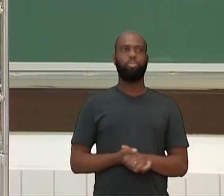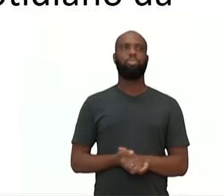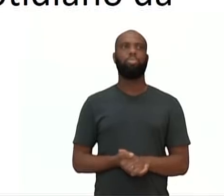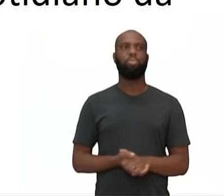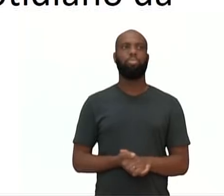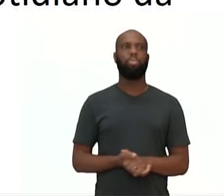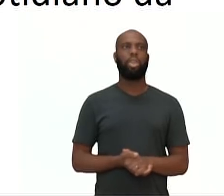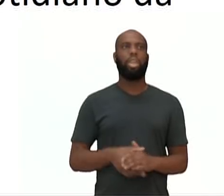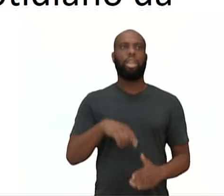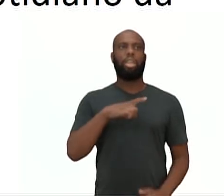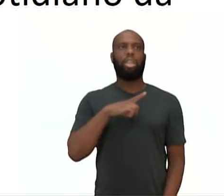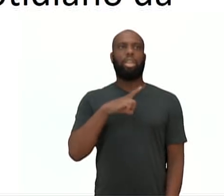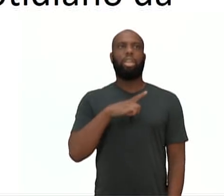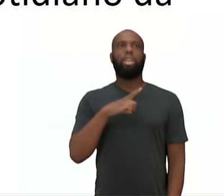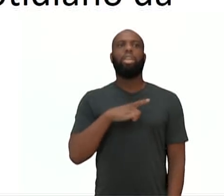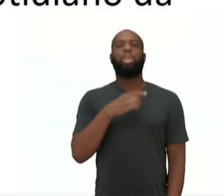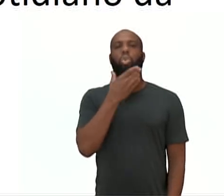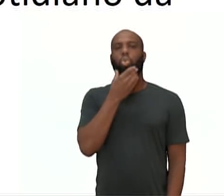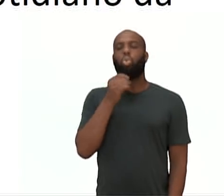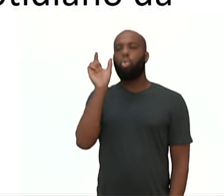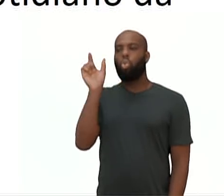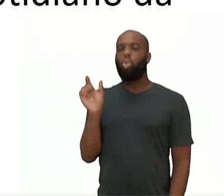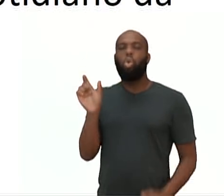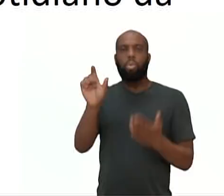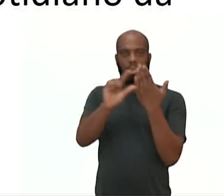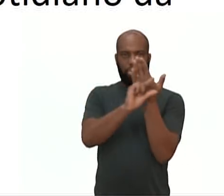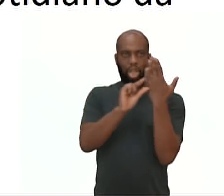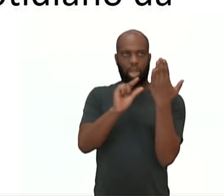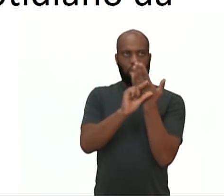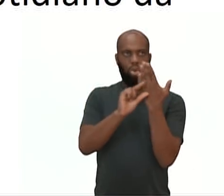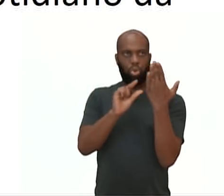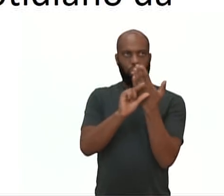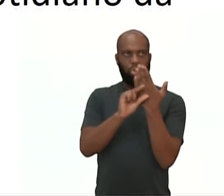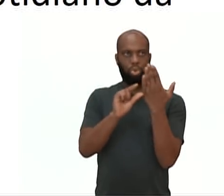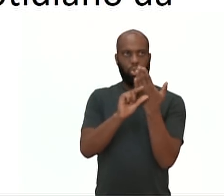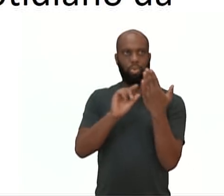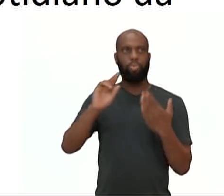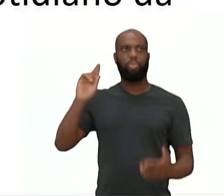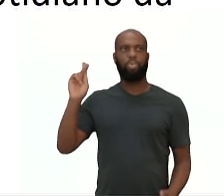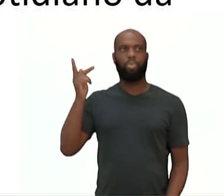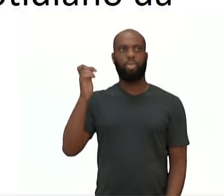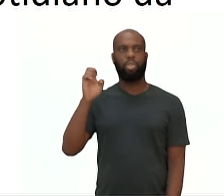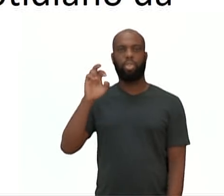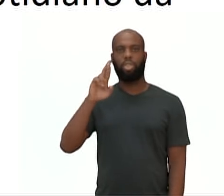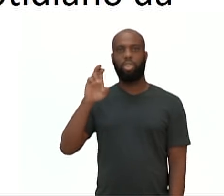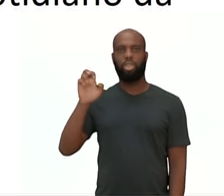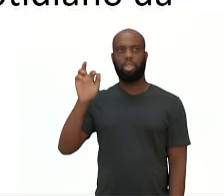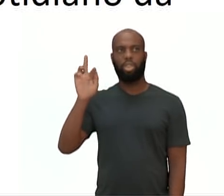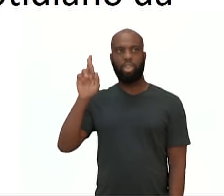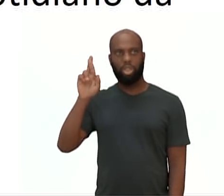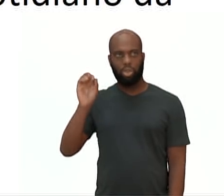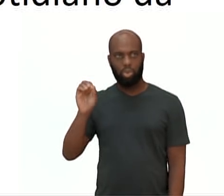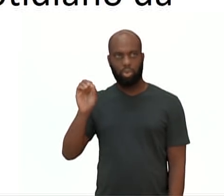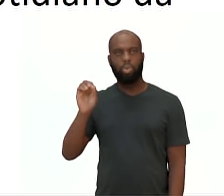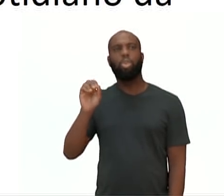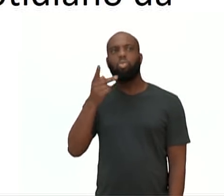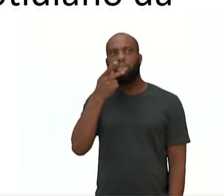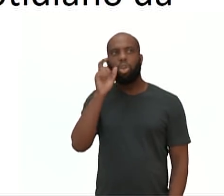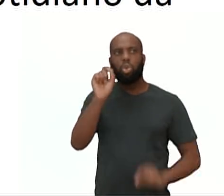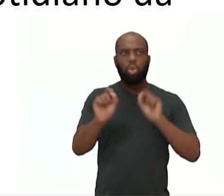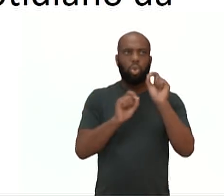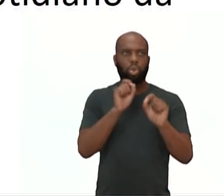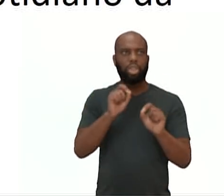Herrero, Fernandes e Franco Neto ressaltam que o aspecto lúdico é característico de alguns grupos indígenas do Alto